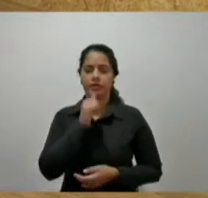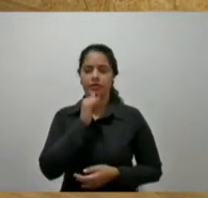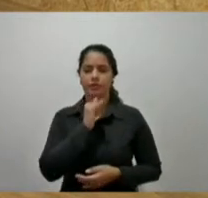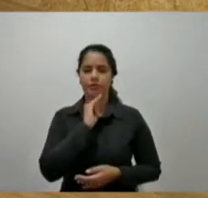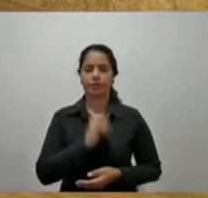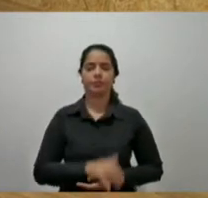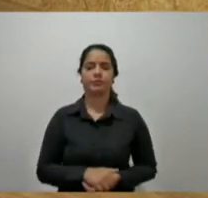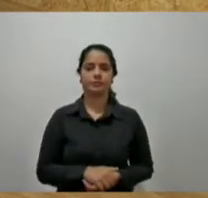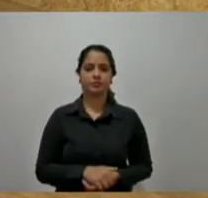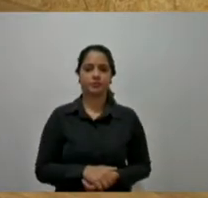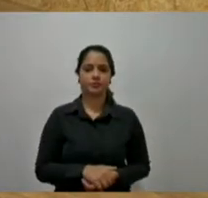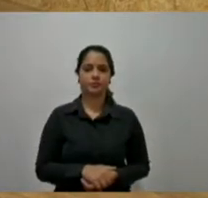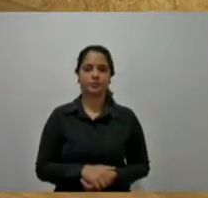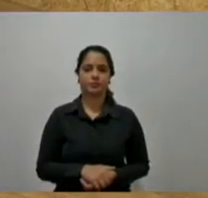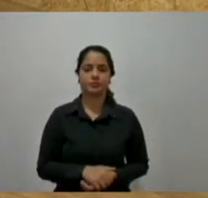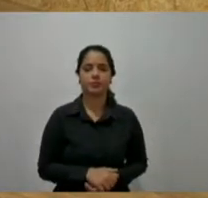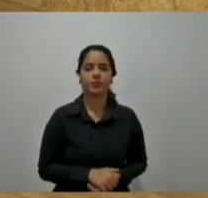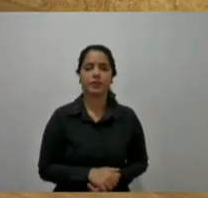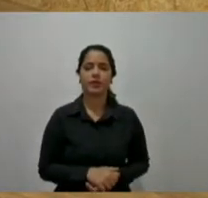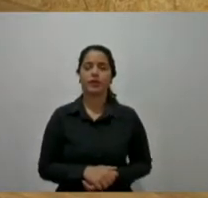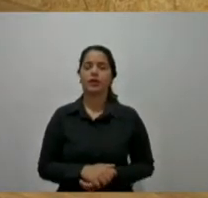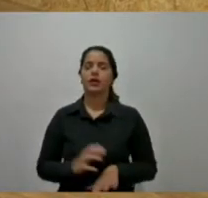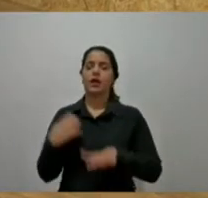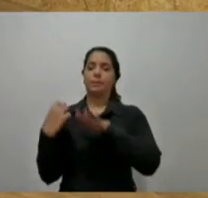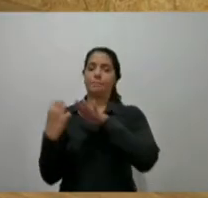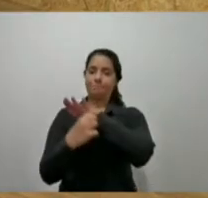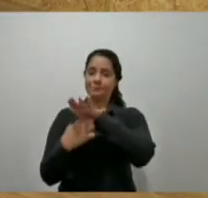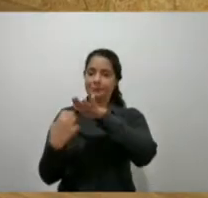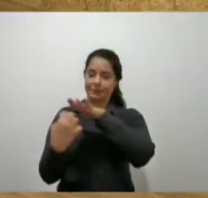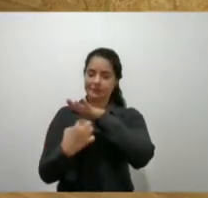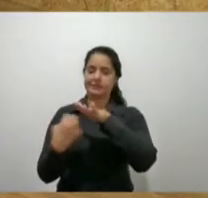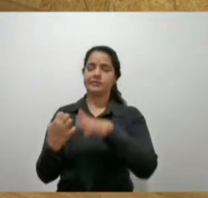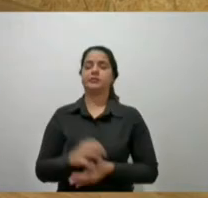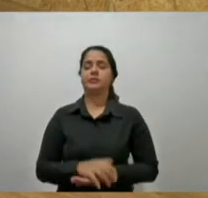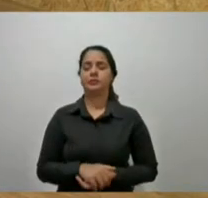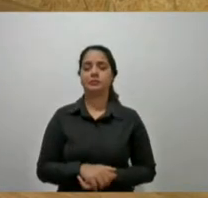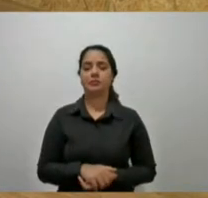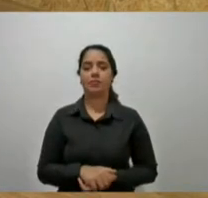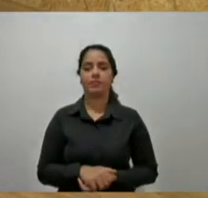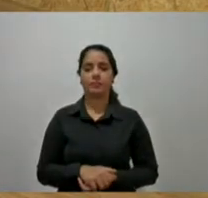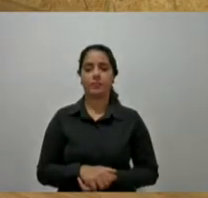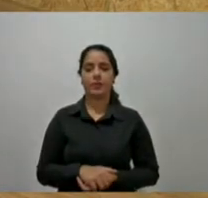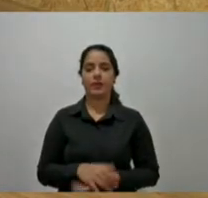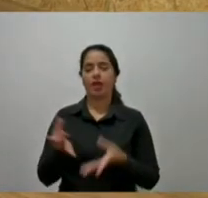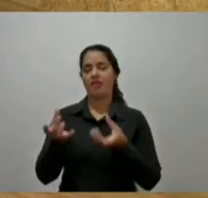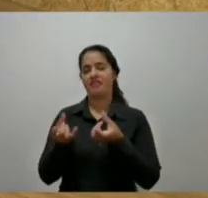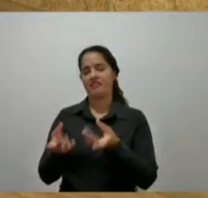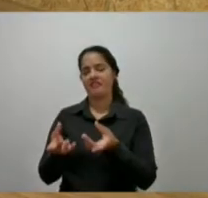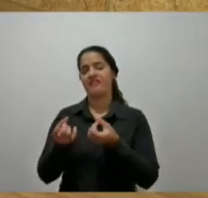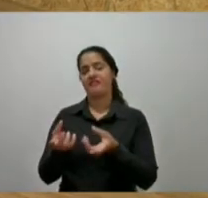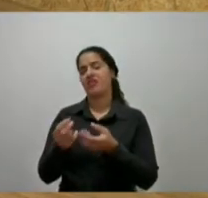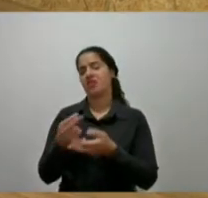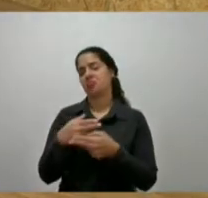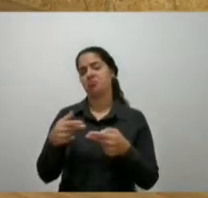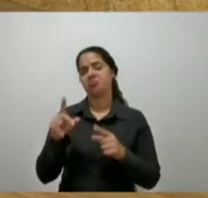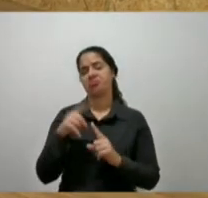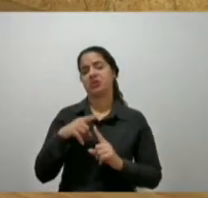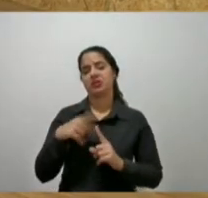Você, assim, uma empresa que vende produtos que não